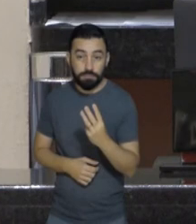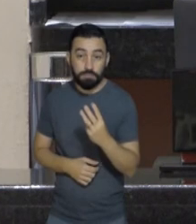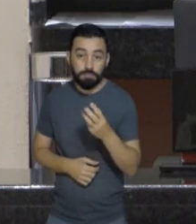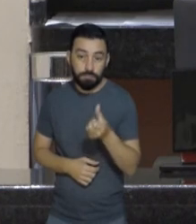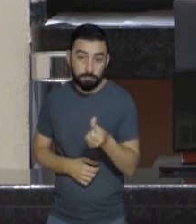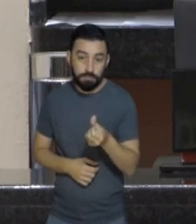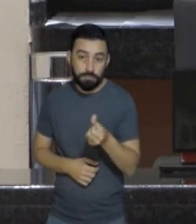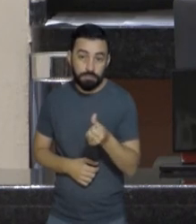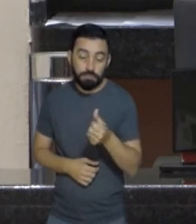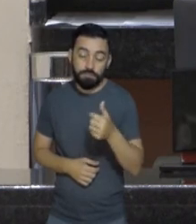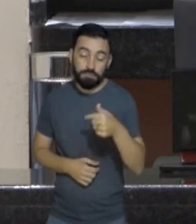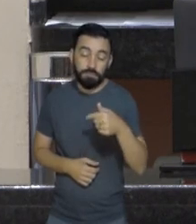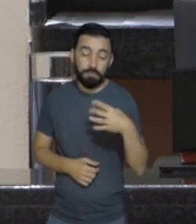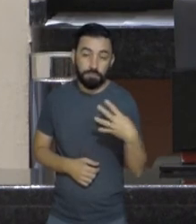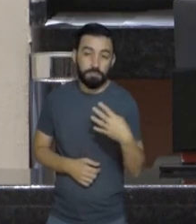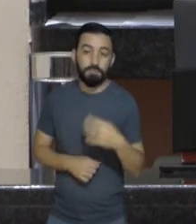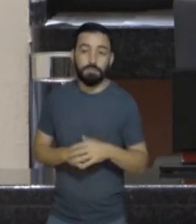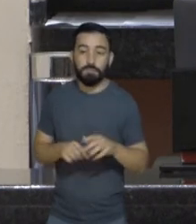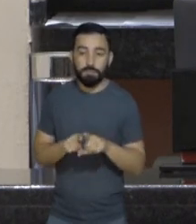374,